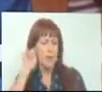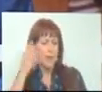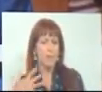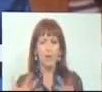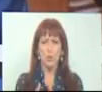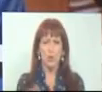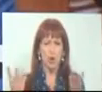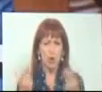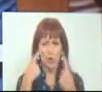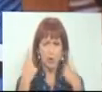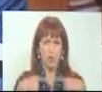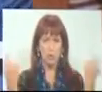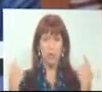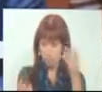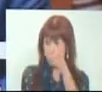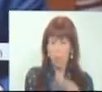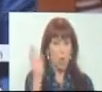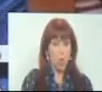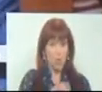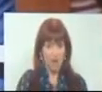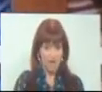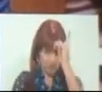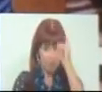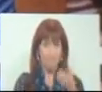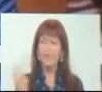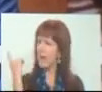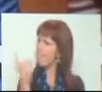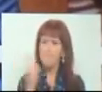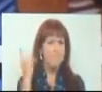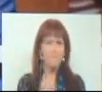déficits estruturais das contas públicas que tinham criado.